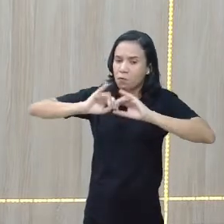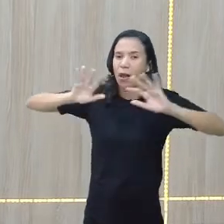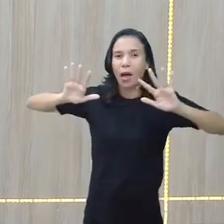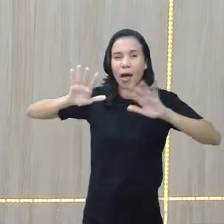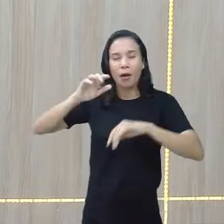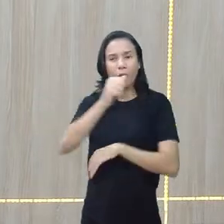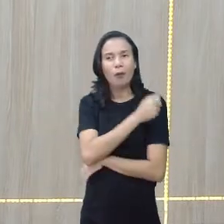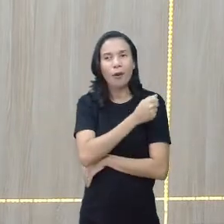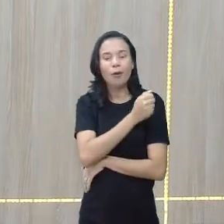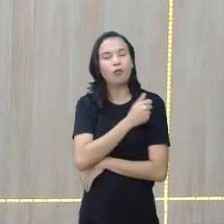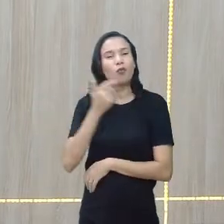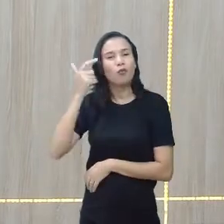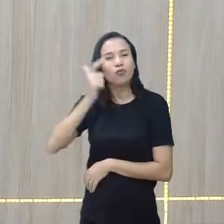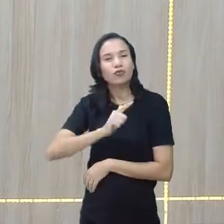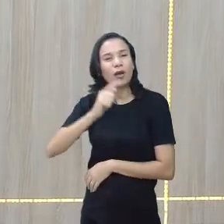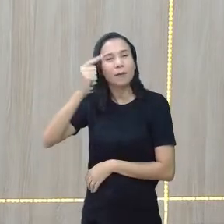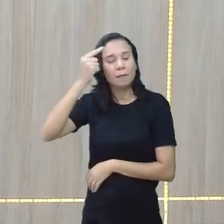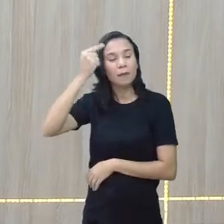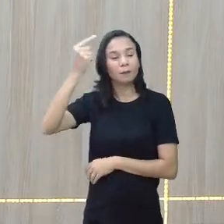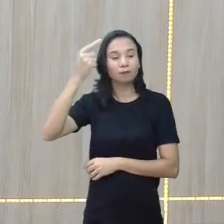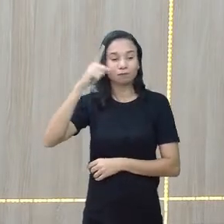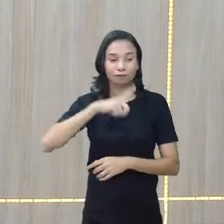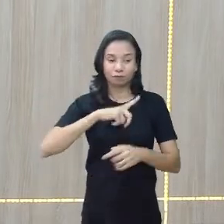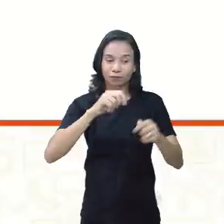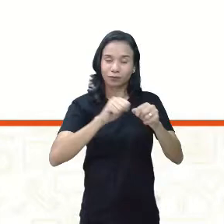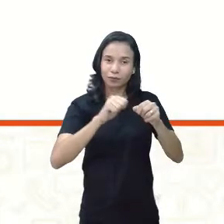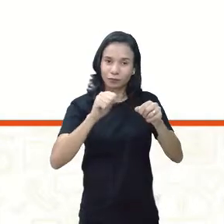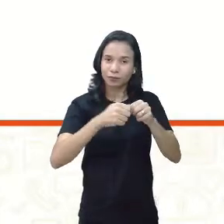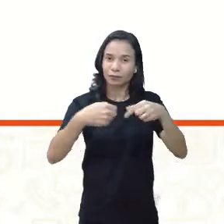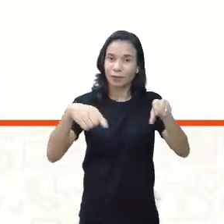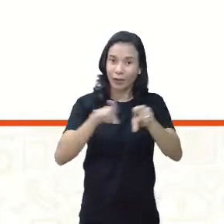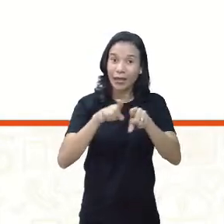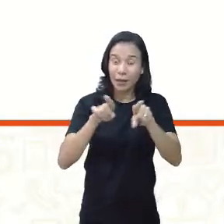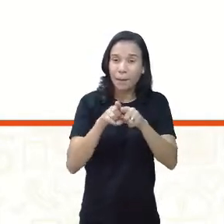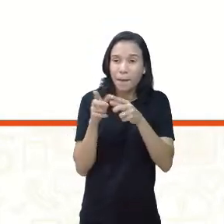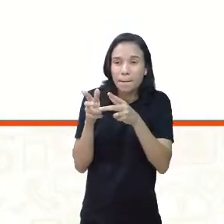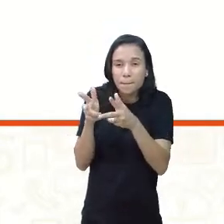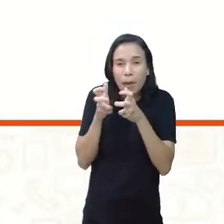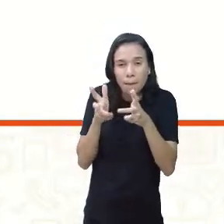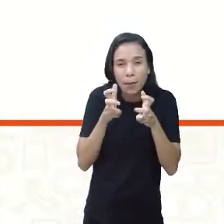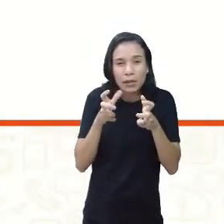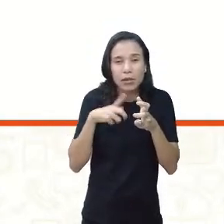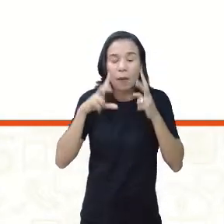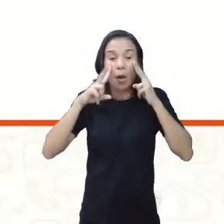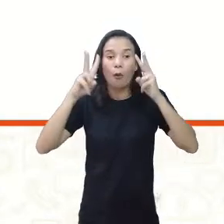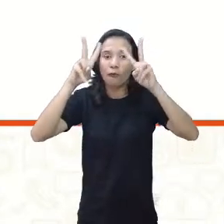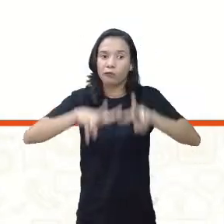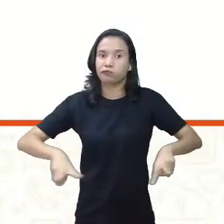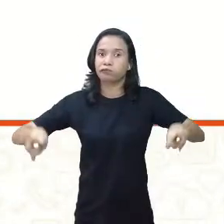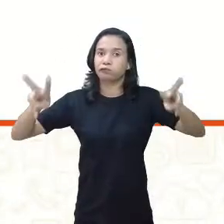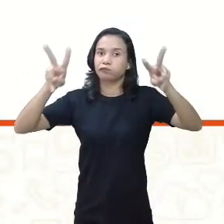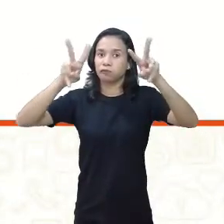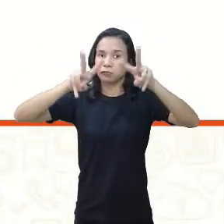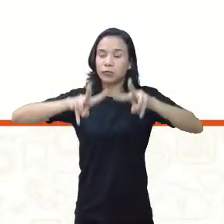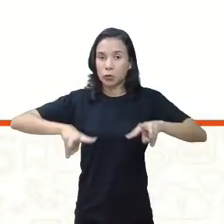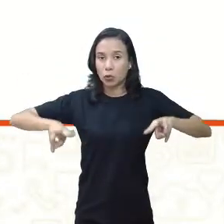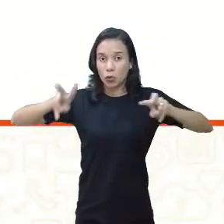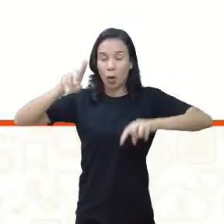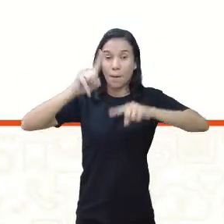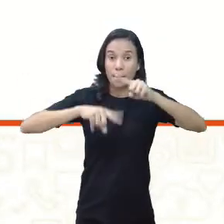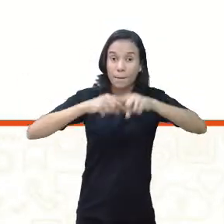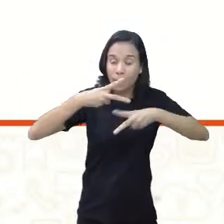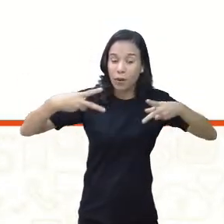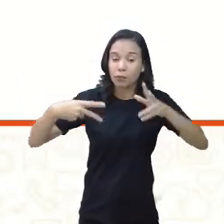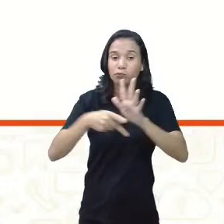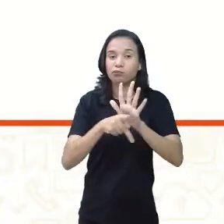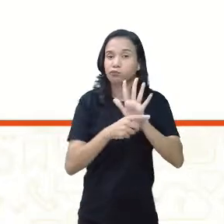estudante vai poder contemplar o que ele está fazendo, ele vai poder perceber o visual, né, do material, do jogo que